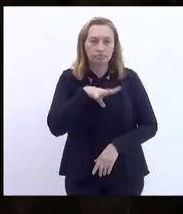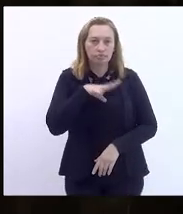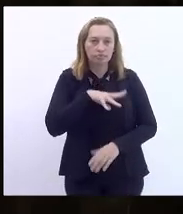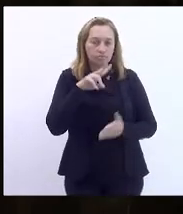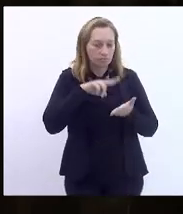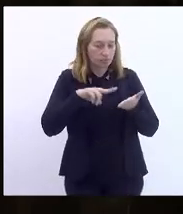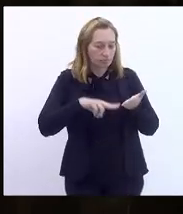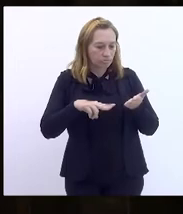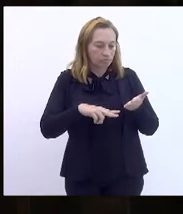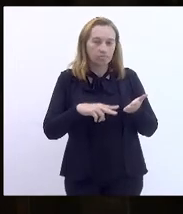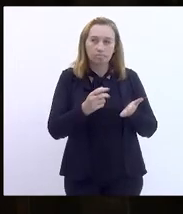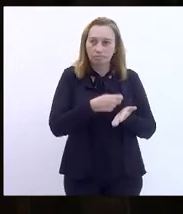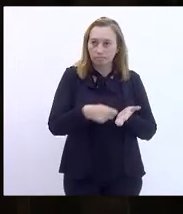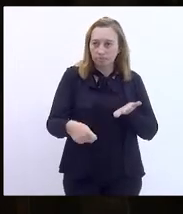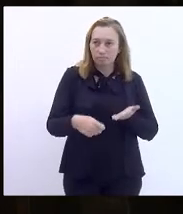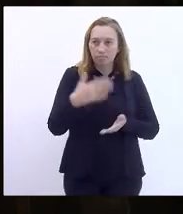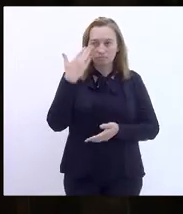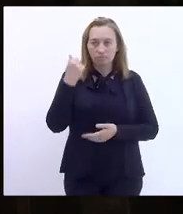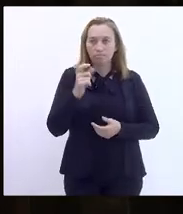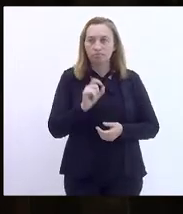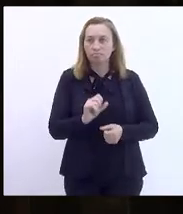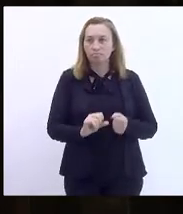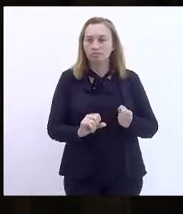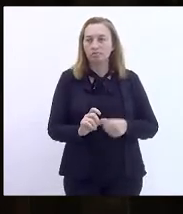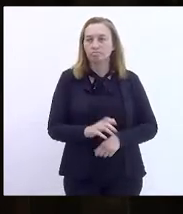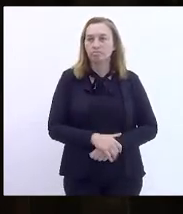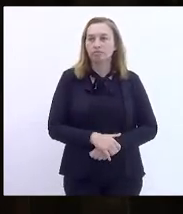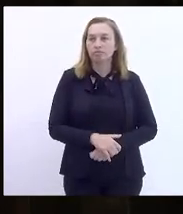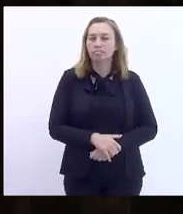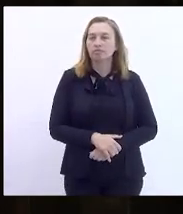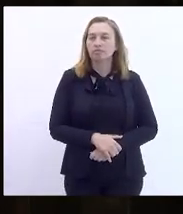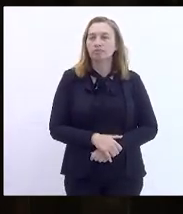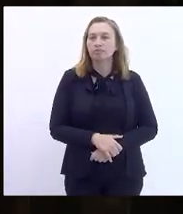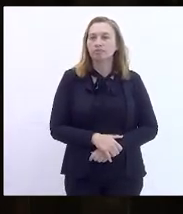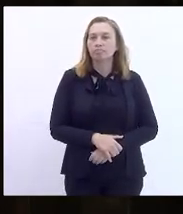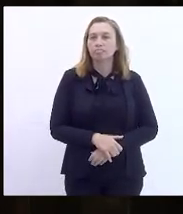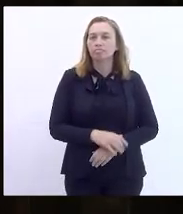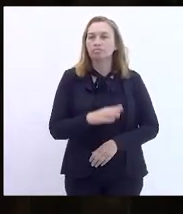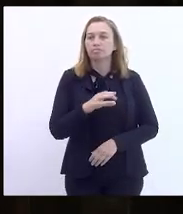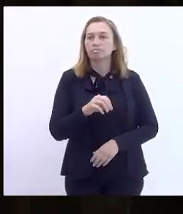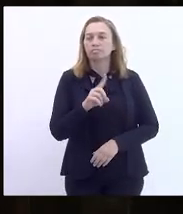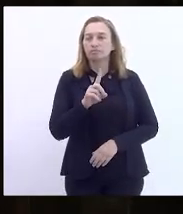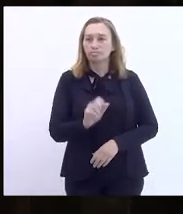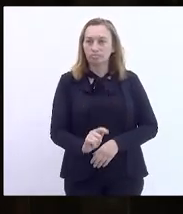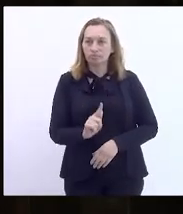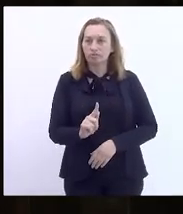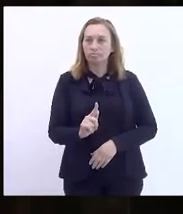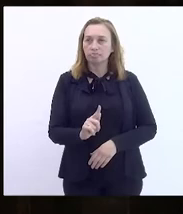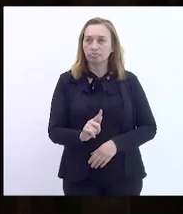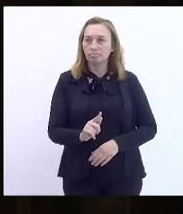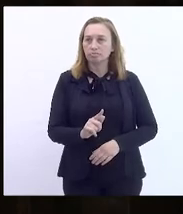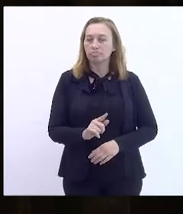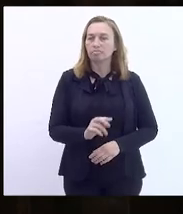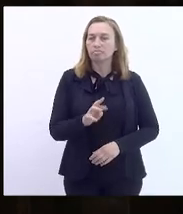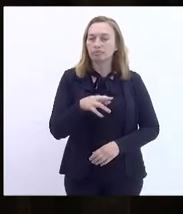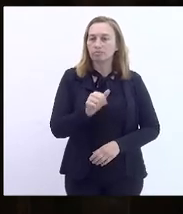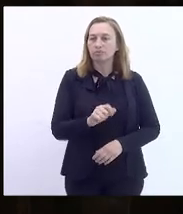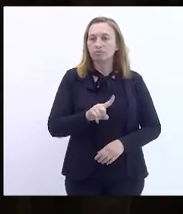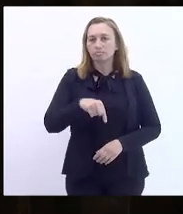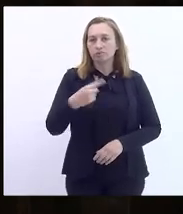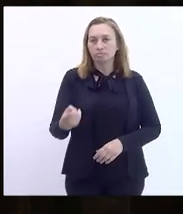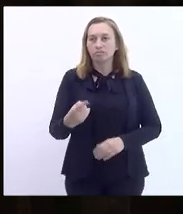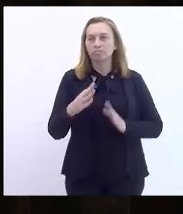entendeu que tá fazendo então a gente começou um trabalho daquela dessa Epa de uma ONG Doutor ano depois